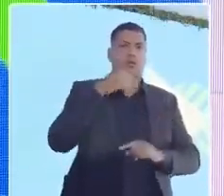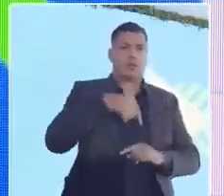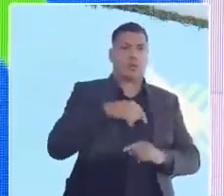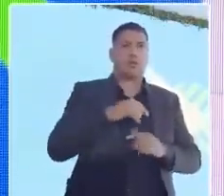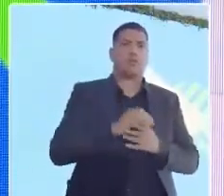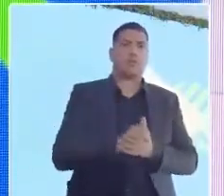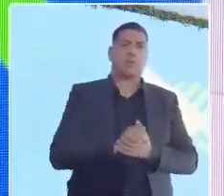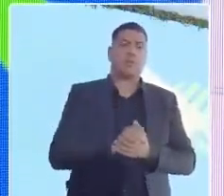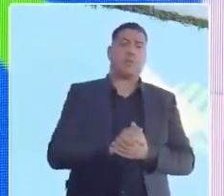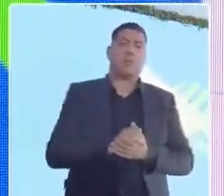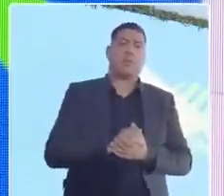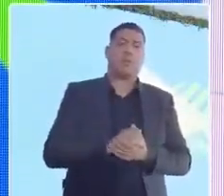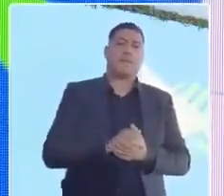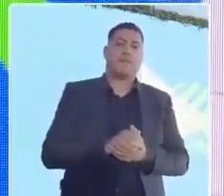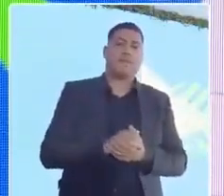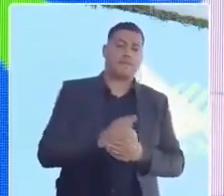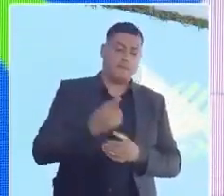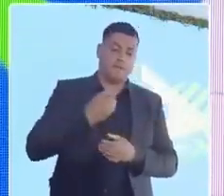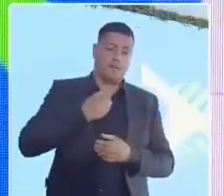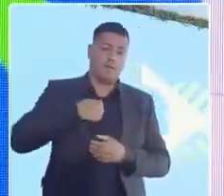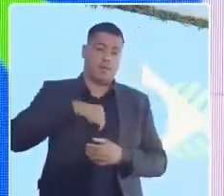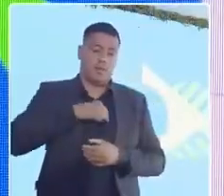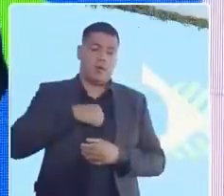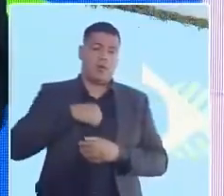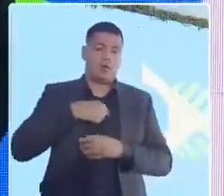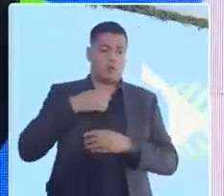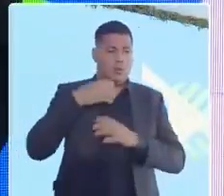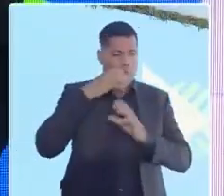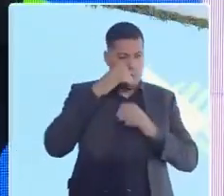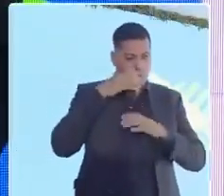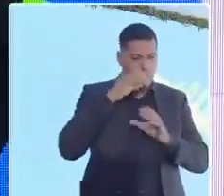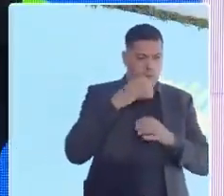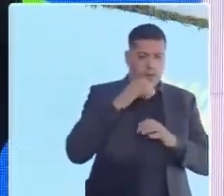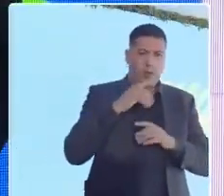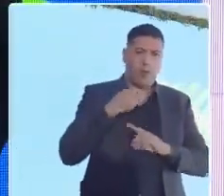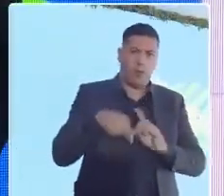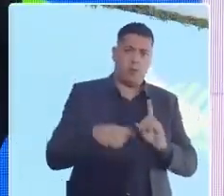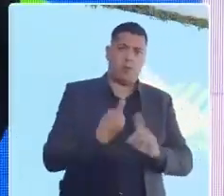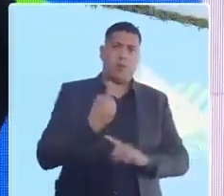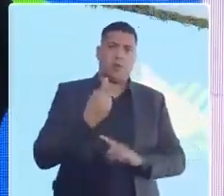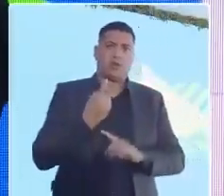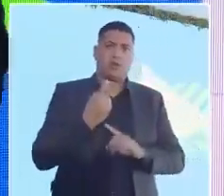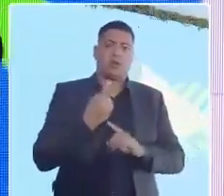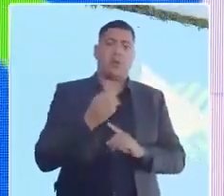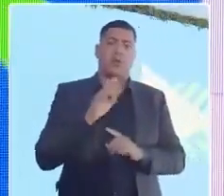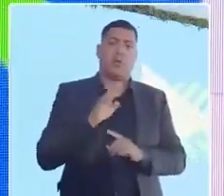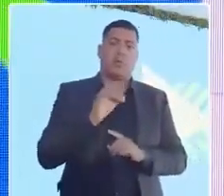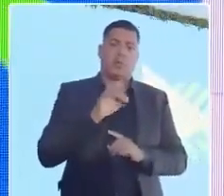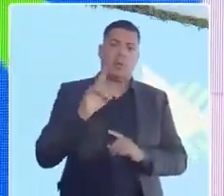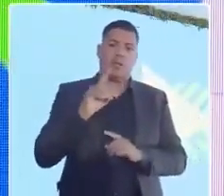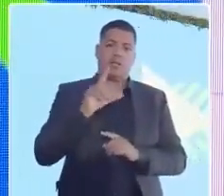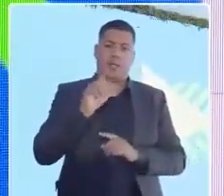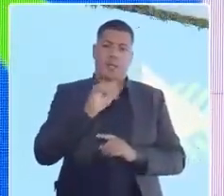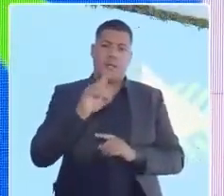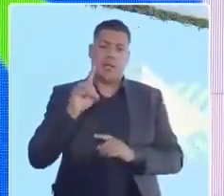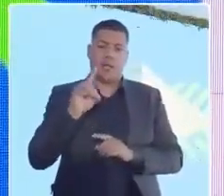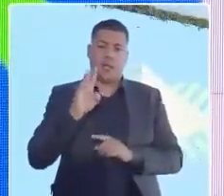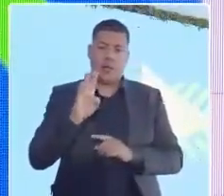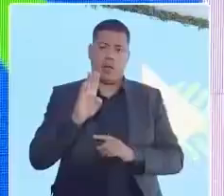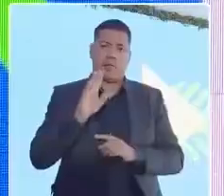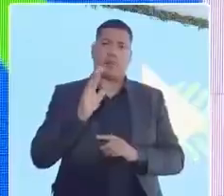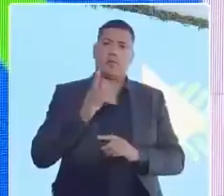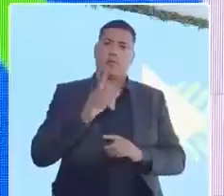o nosso laboratório de inovação não sei se vocês conhecem o idb ou bid laab já apoiou mais de